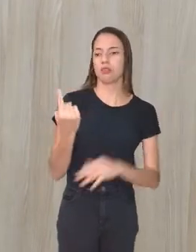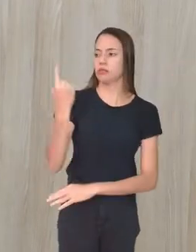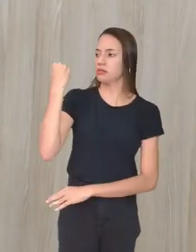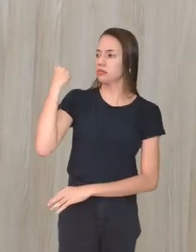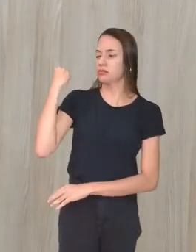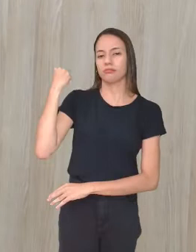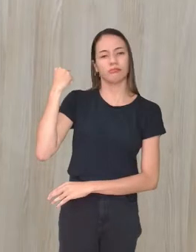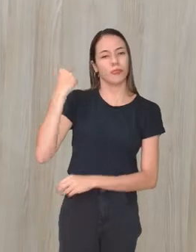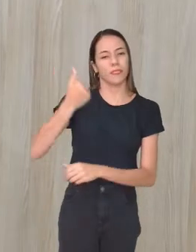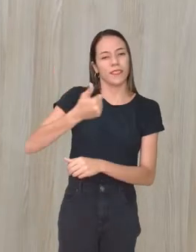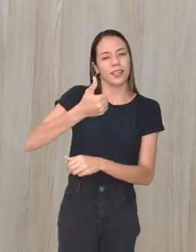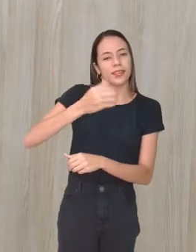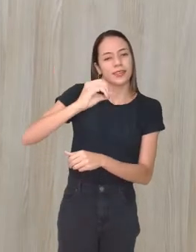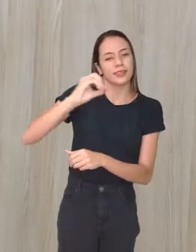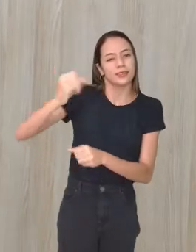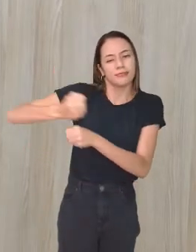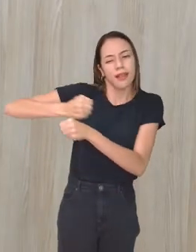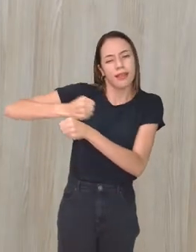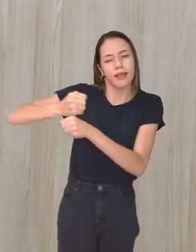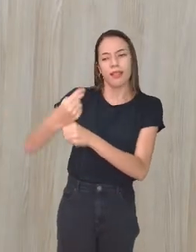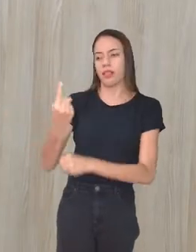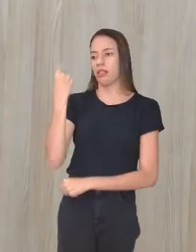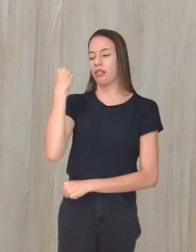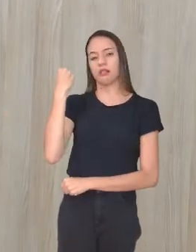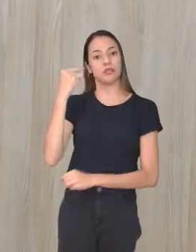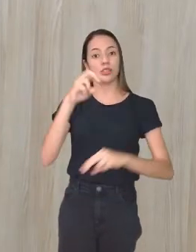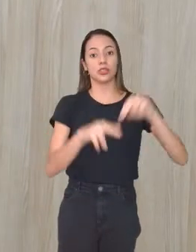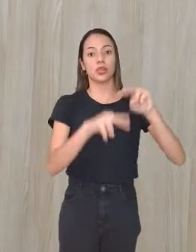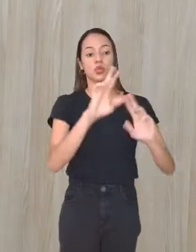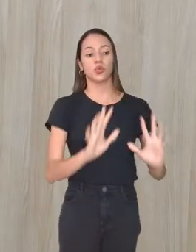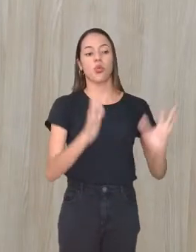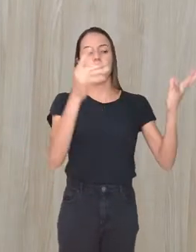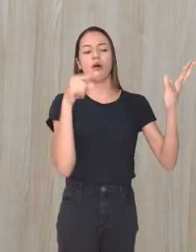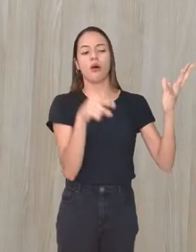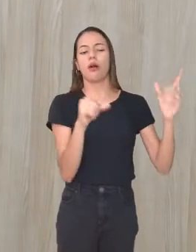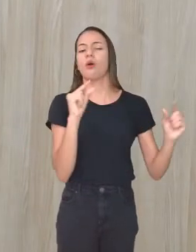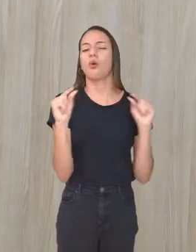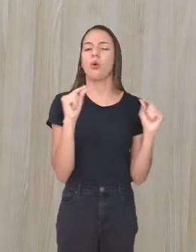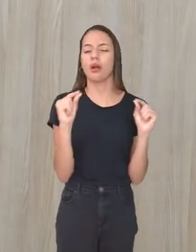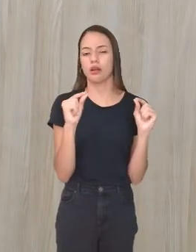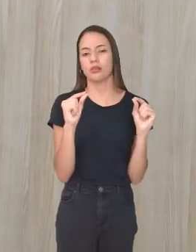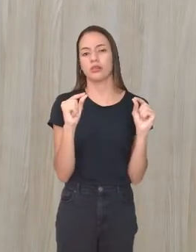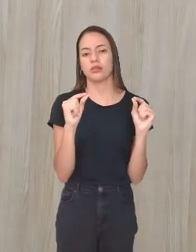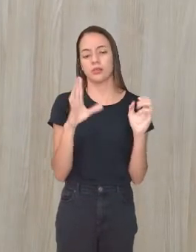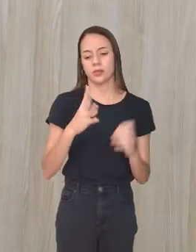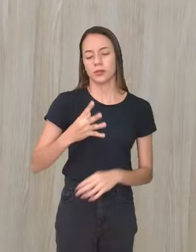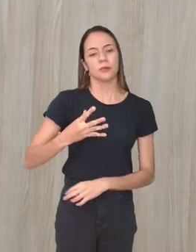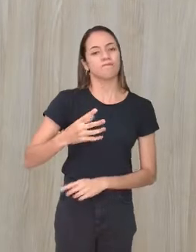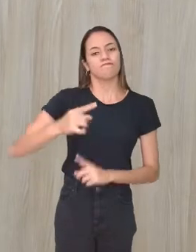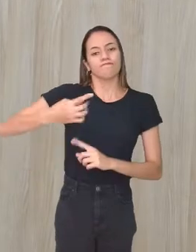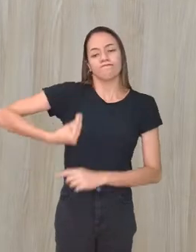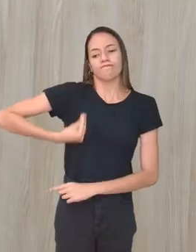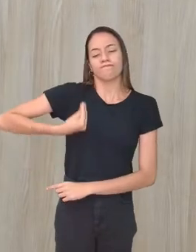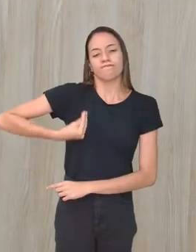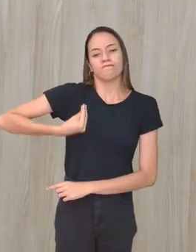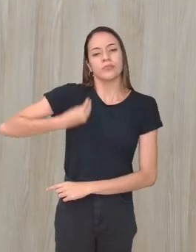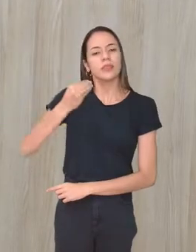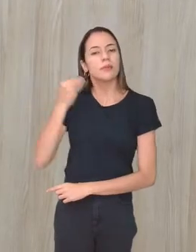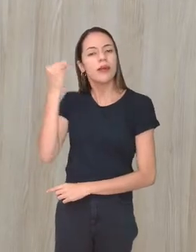há séculos atrás, ele era uma forma de se viver esse